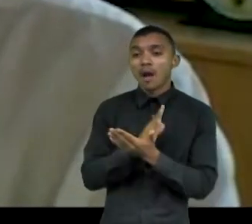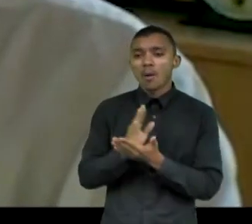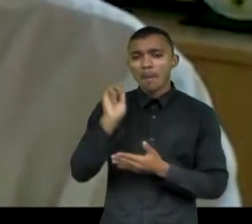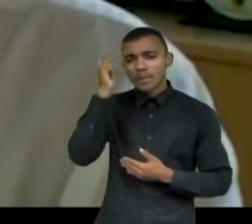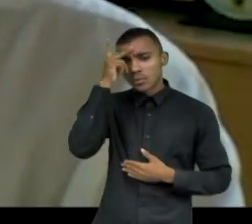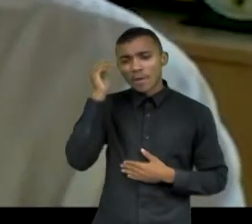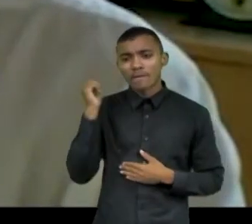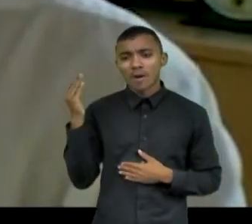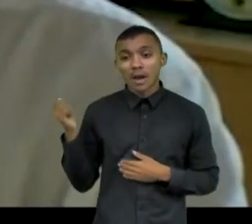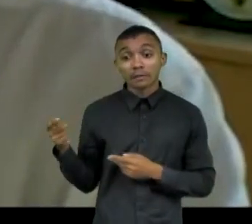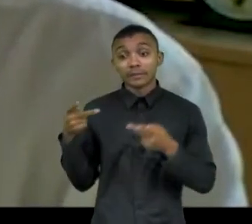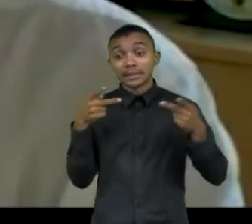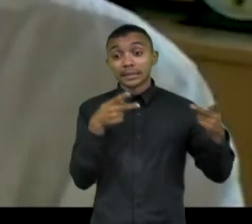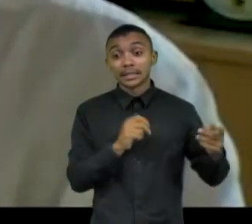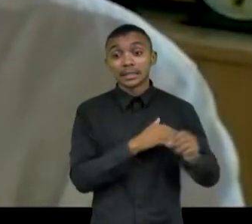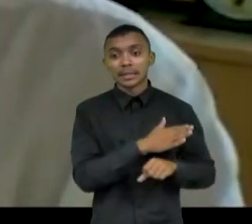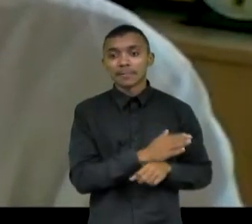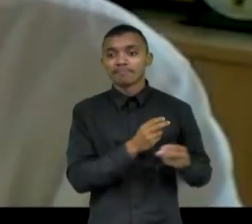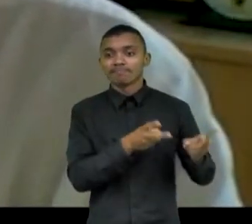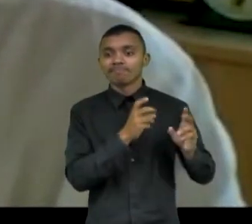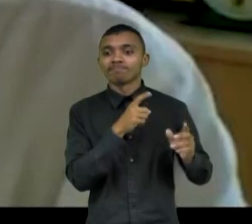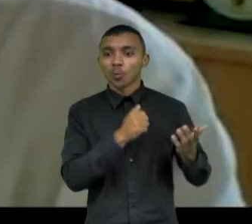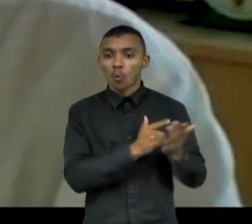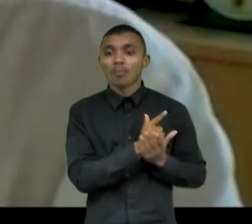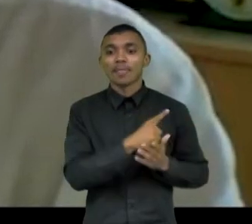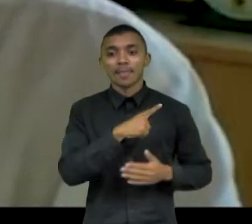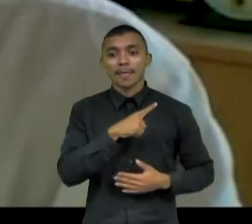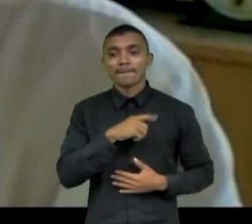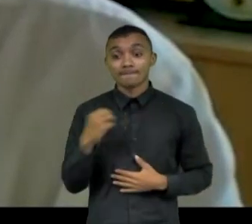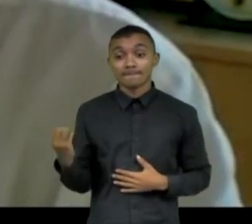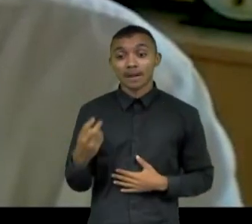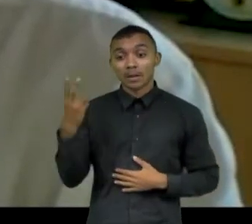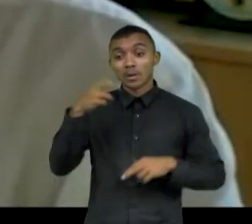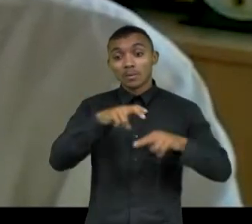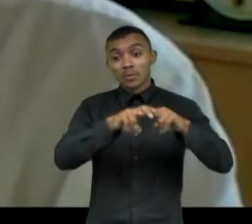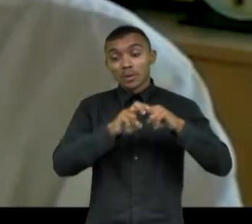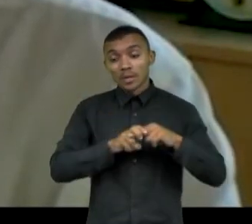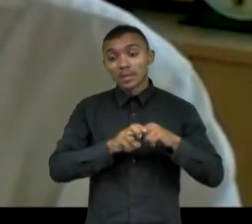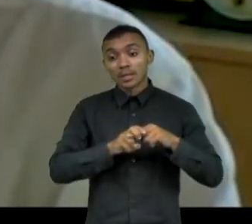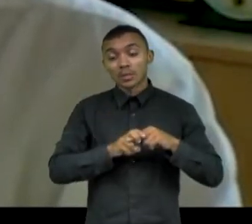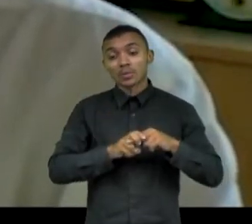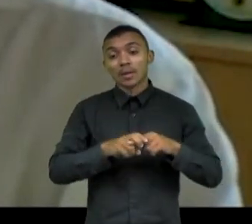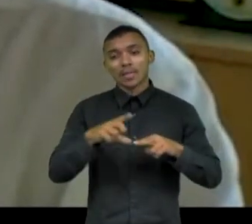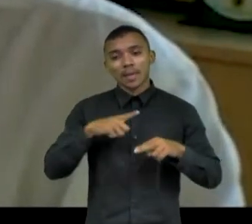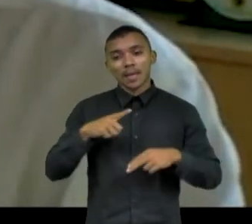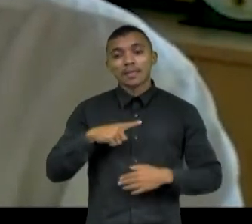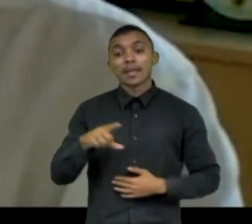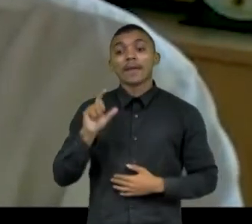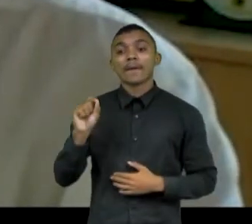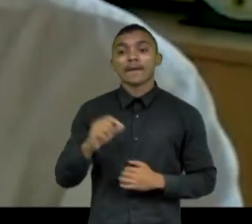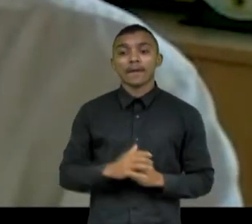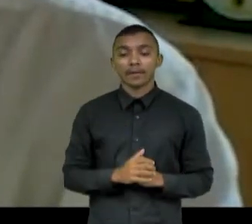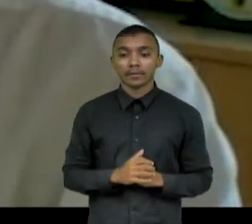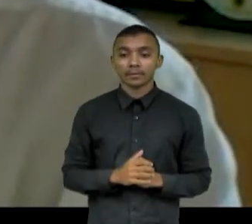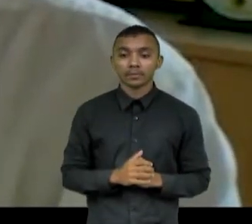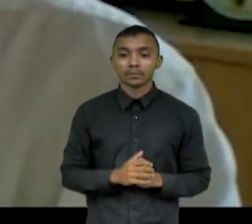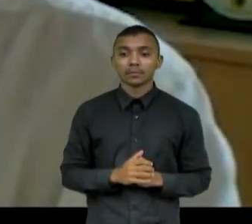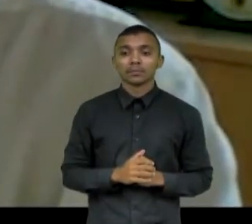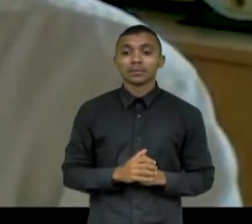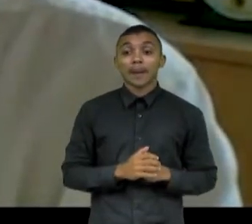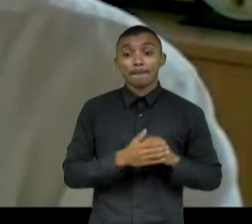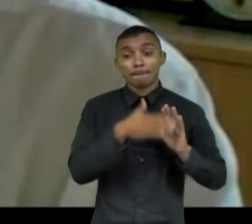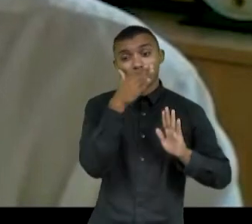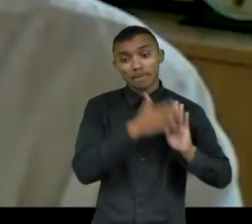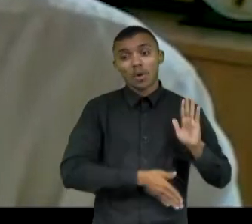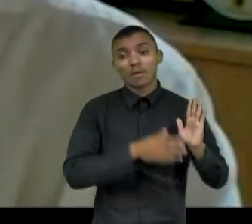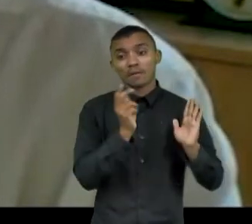região, isso cria um valor. Então, a indicação vem muito para poder dar um elemento de certificação,